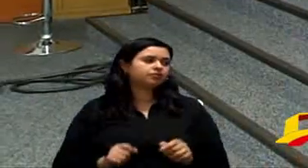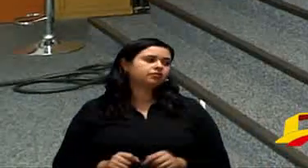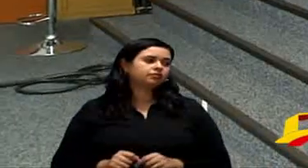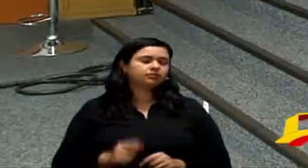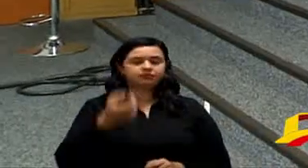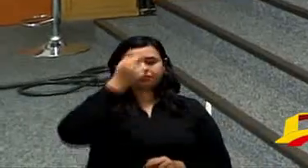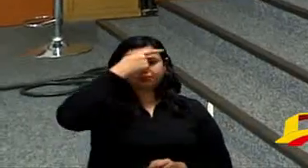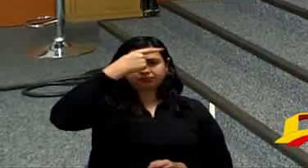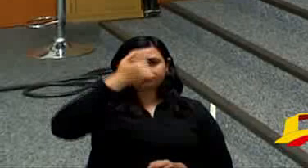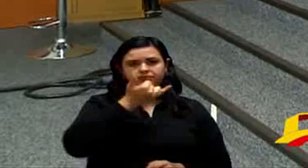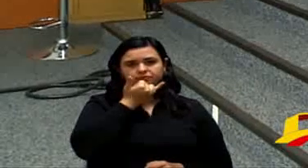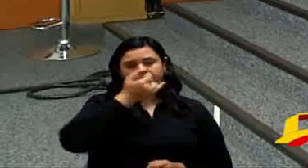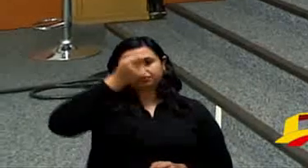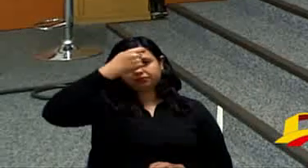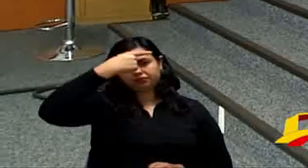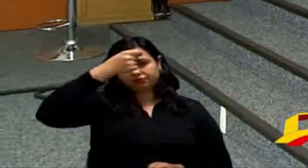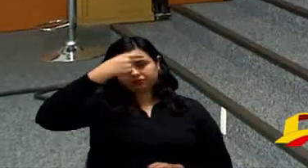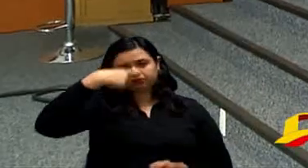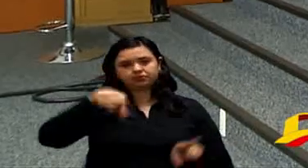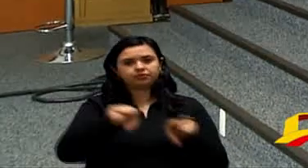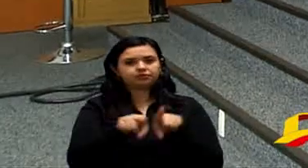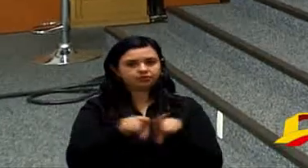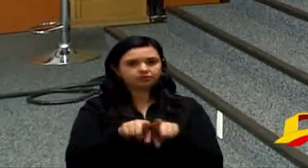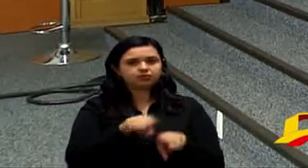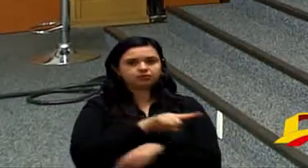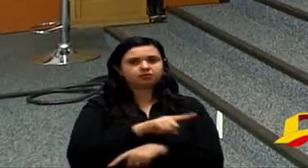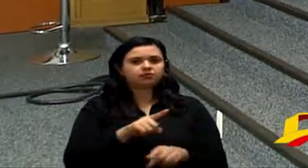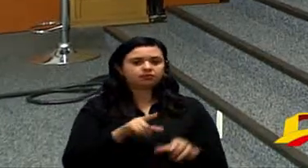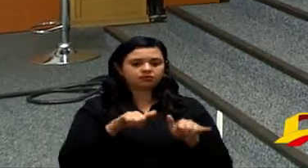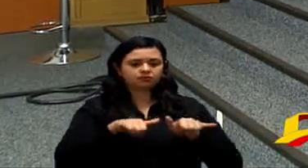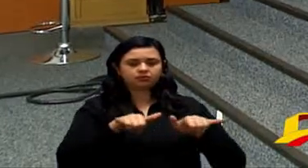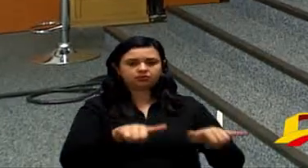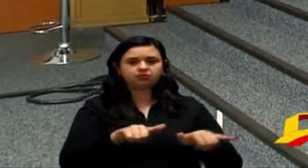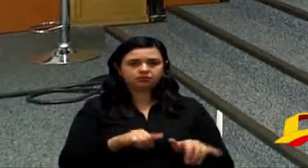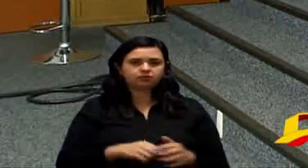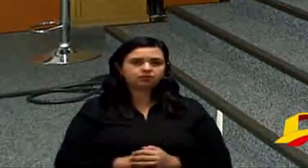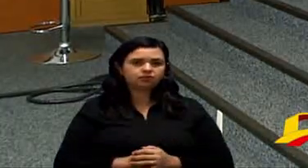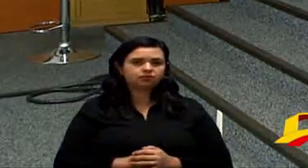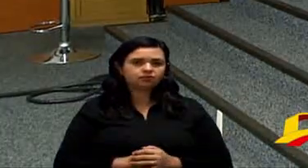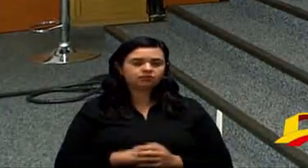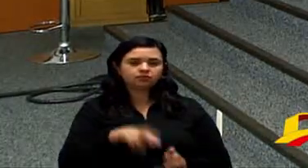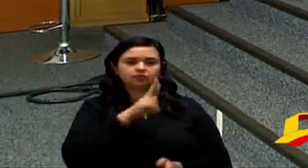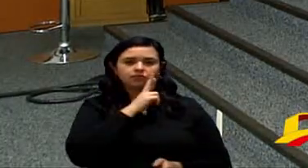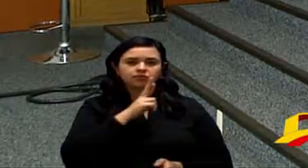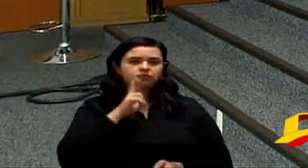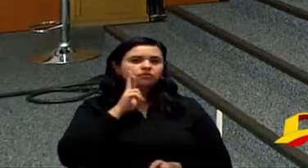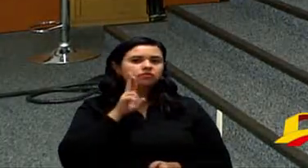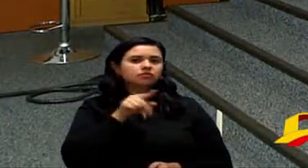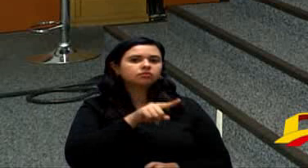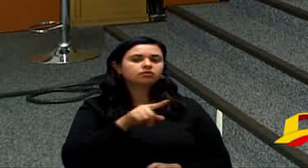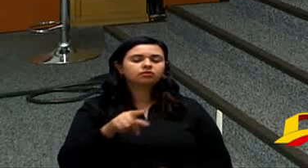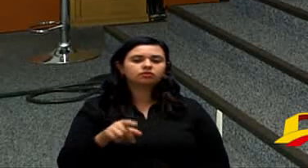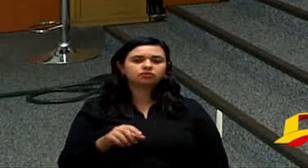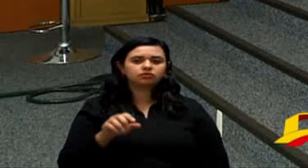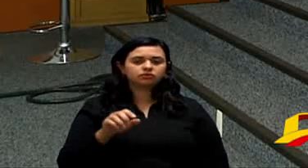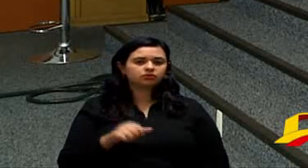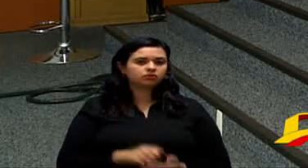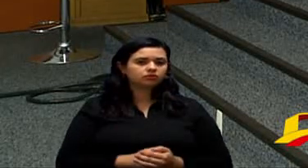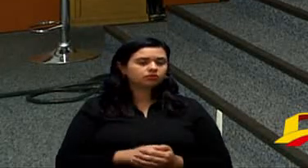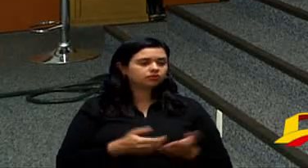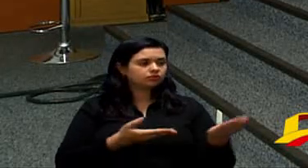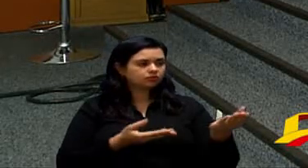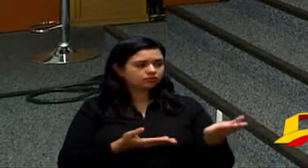os integrantes proprietários do restaurante Horse Grill para receber das mãos do vereador